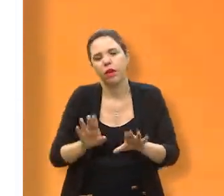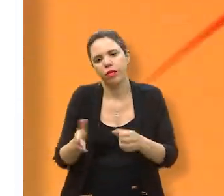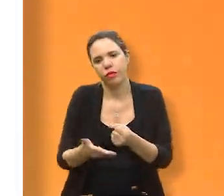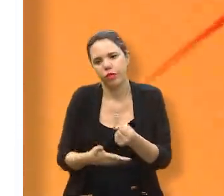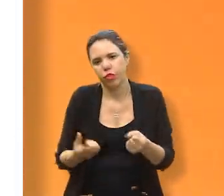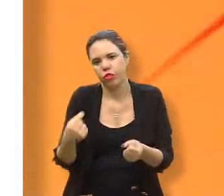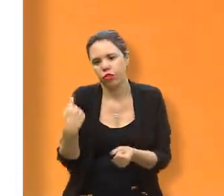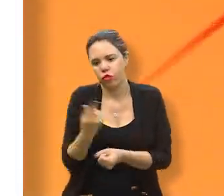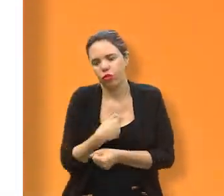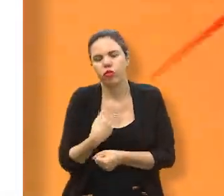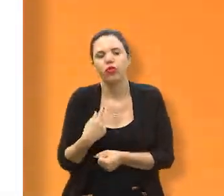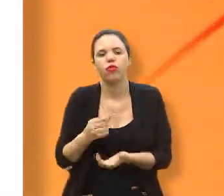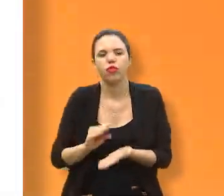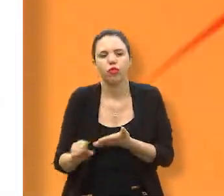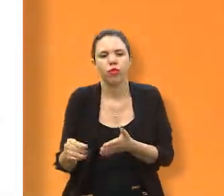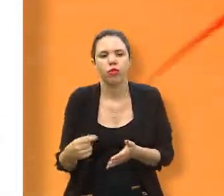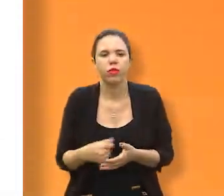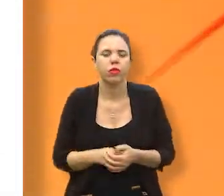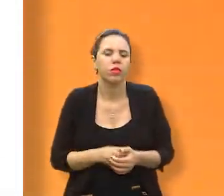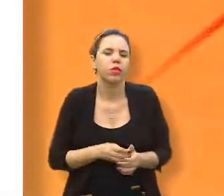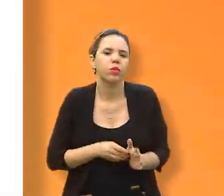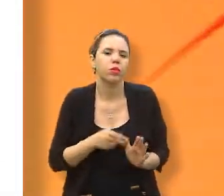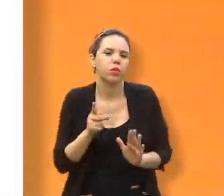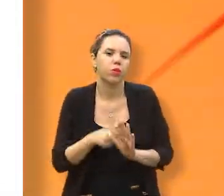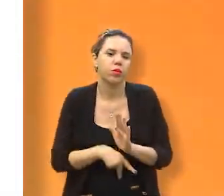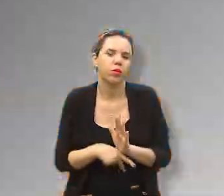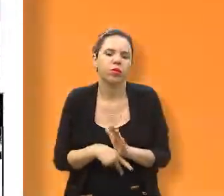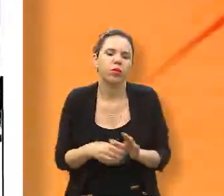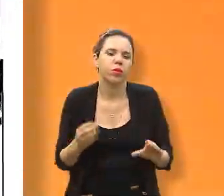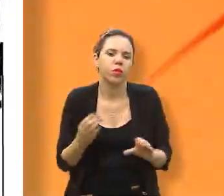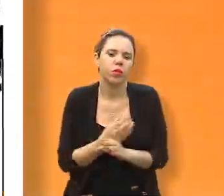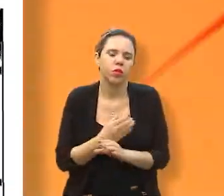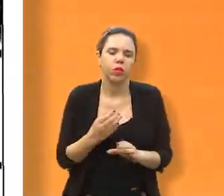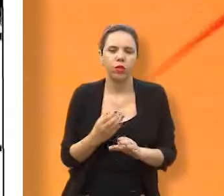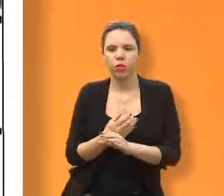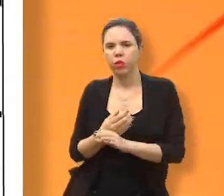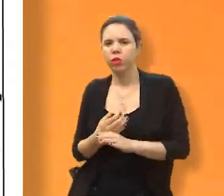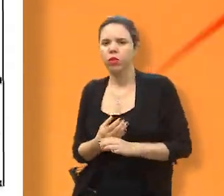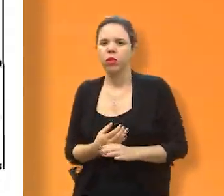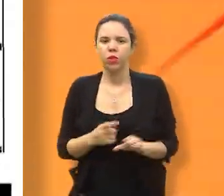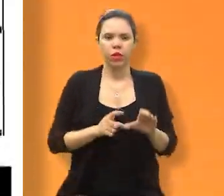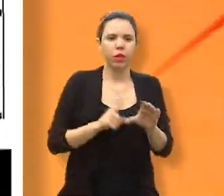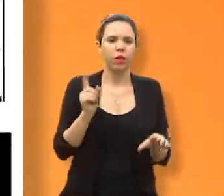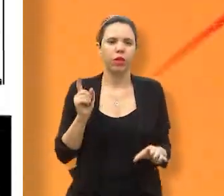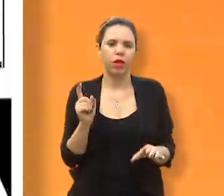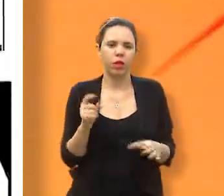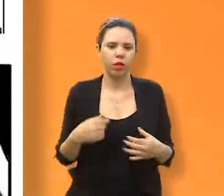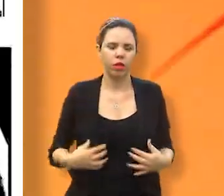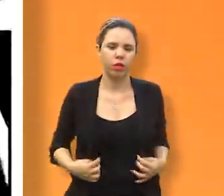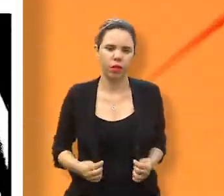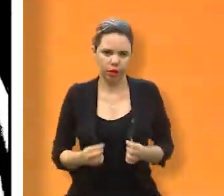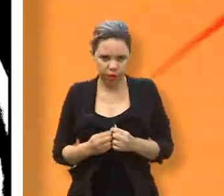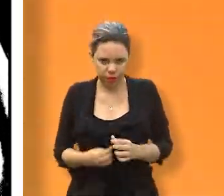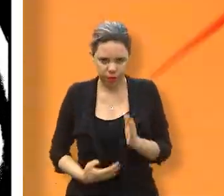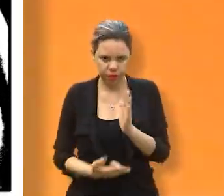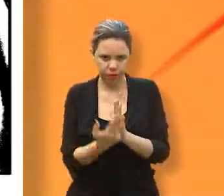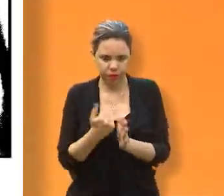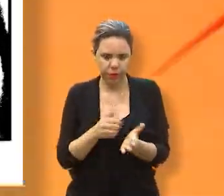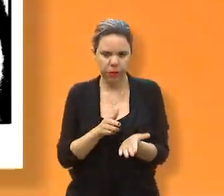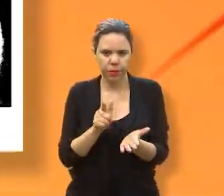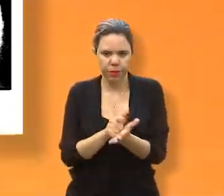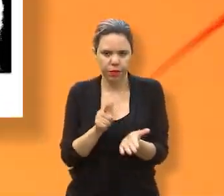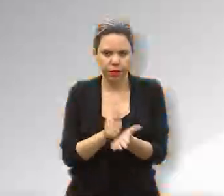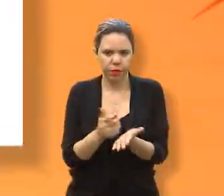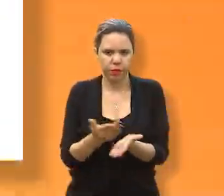dinheiro nosso, né? Foi ideia nossa, um projeto inteiramente independente. Tanto que o quadrinho físico, quando eu